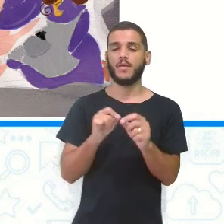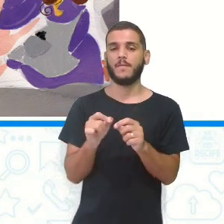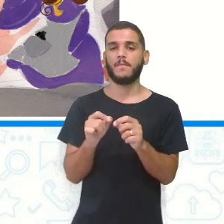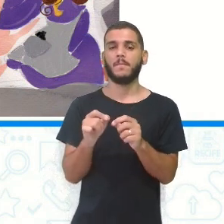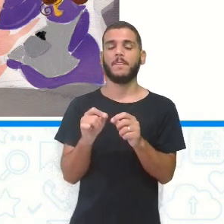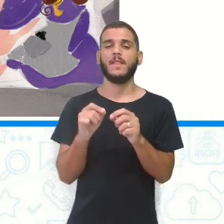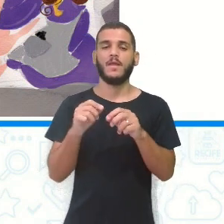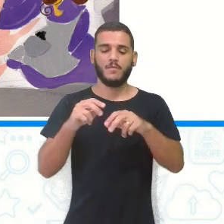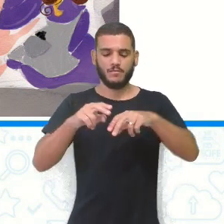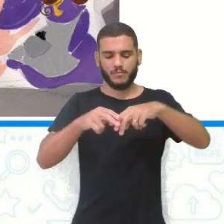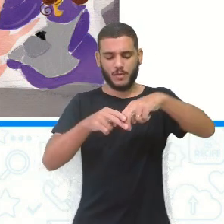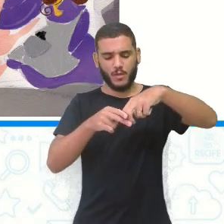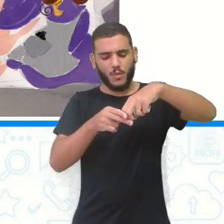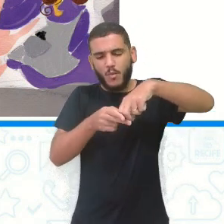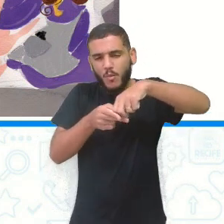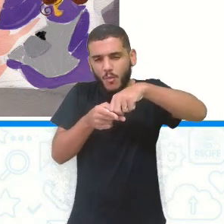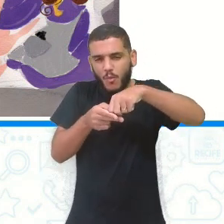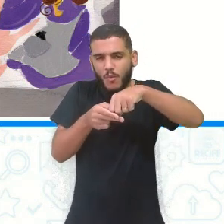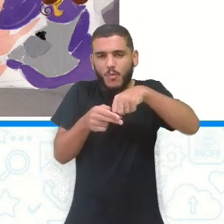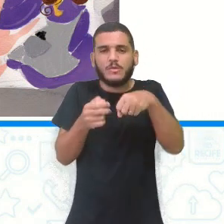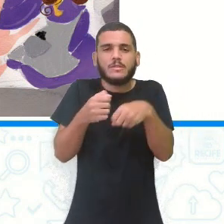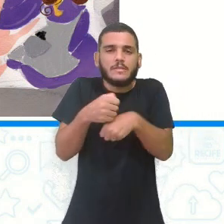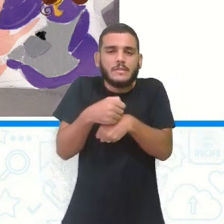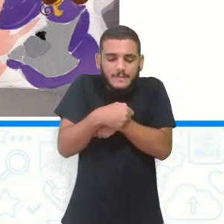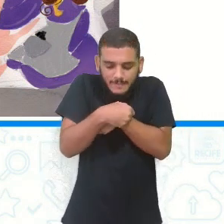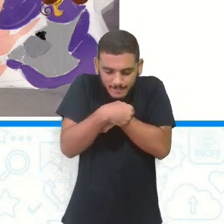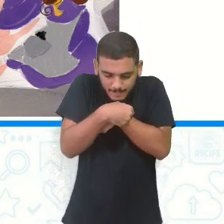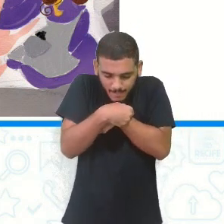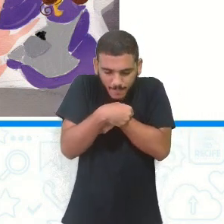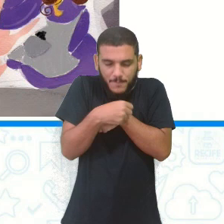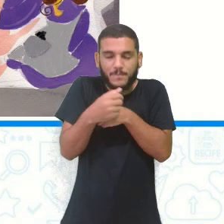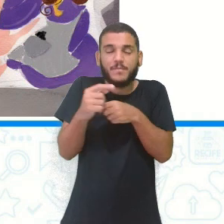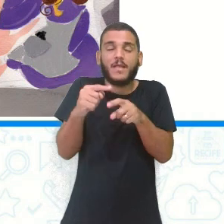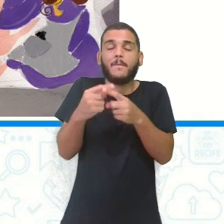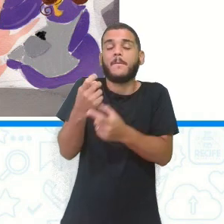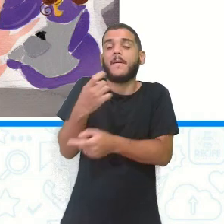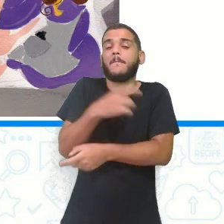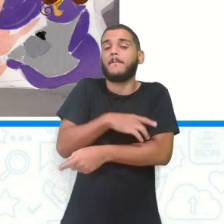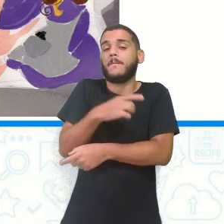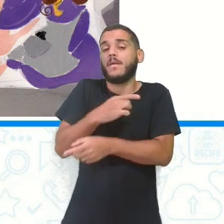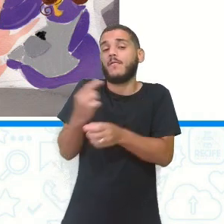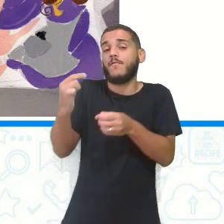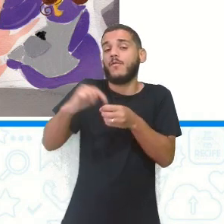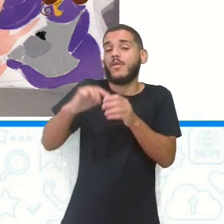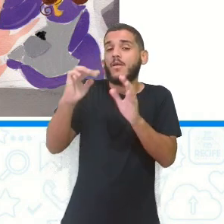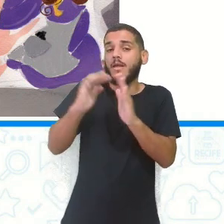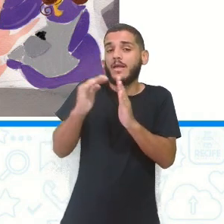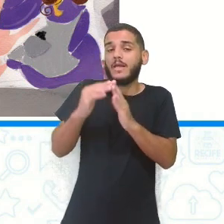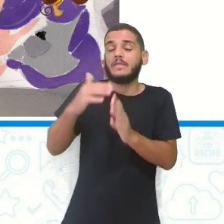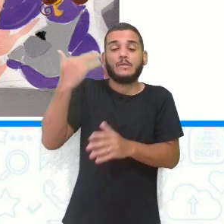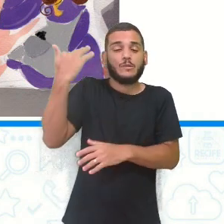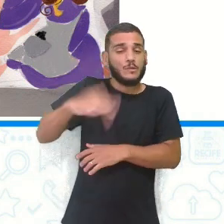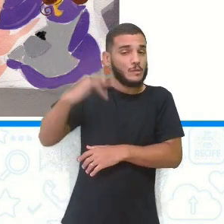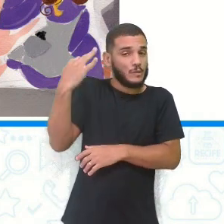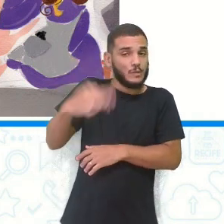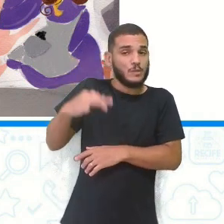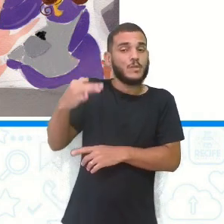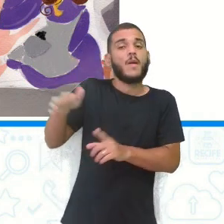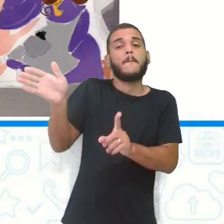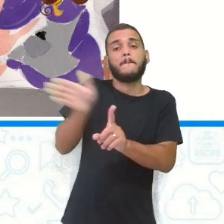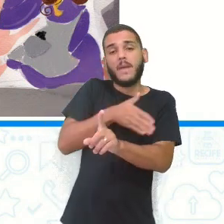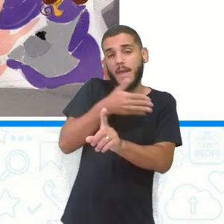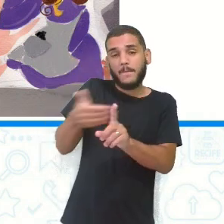corpo, mas nem isso ajudava. Ela tinha medo de voltar para casa e apanhar por não